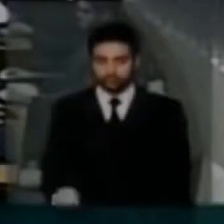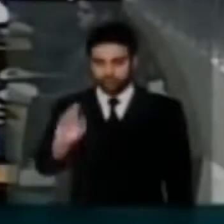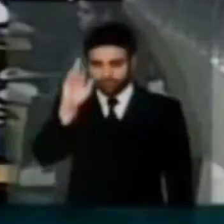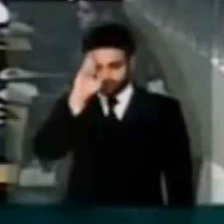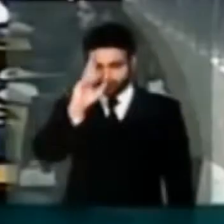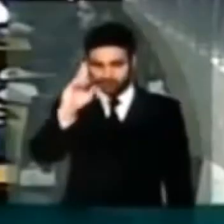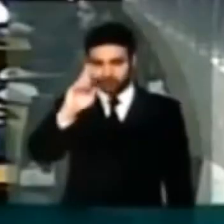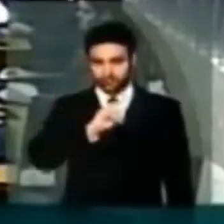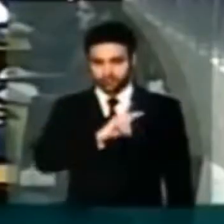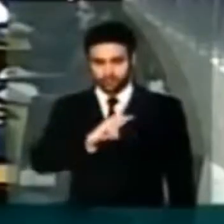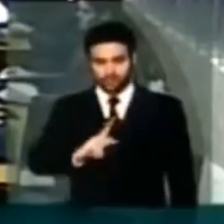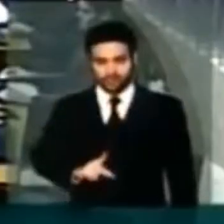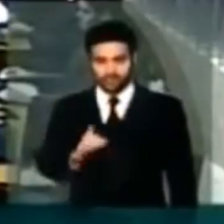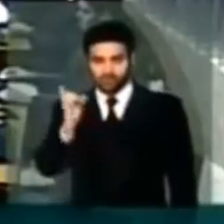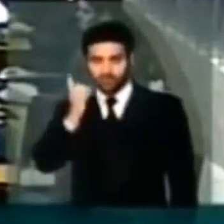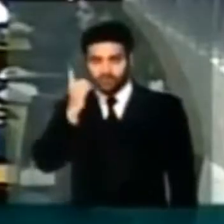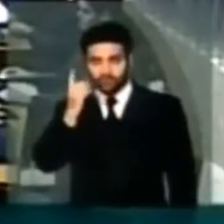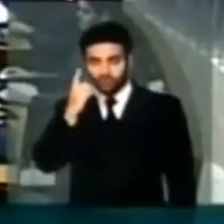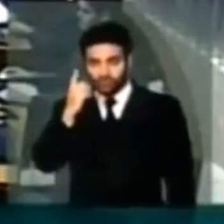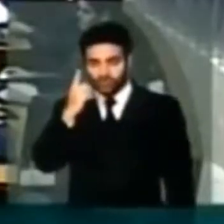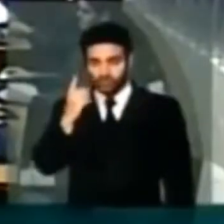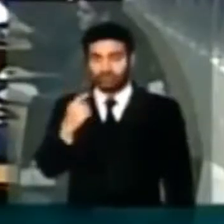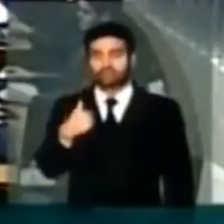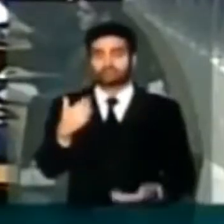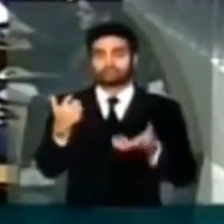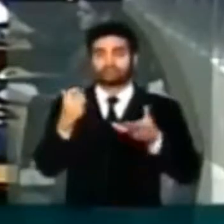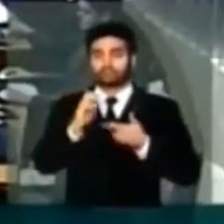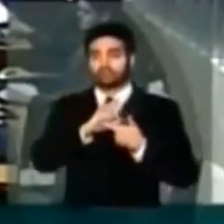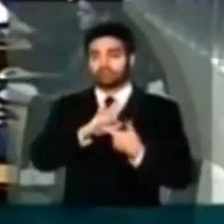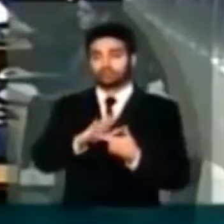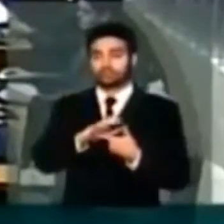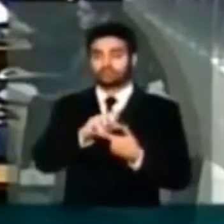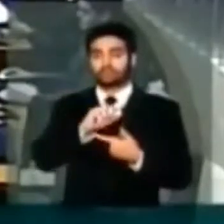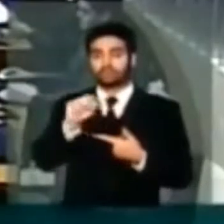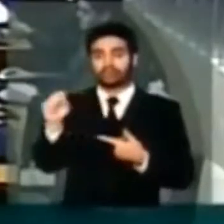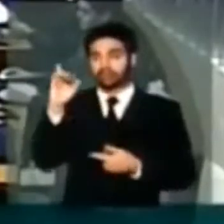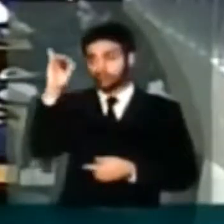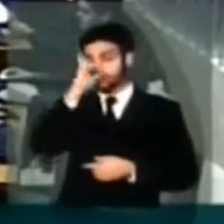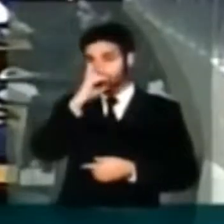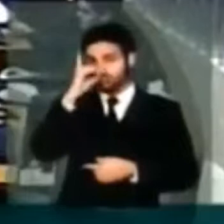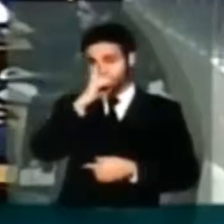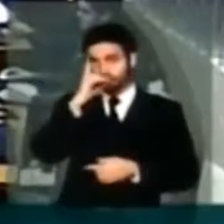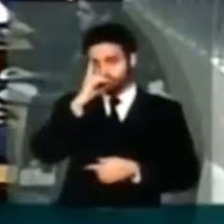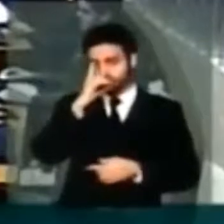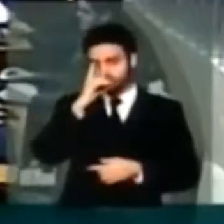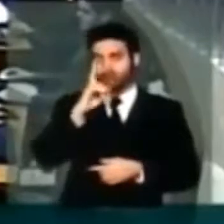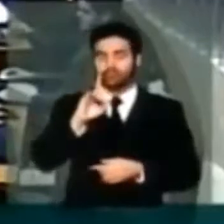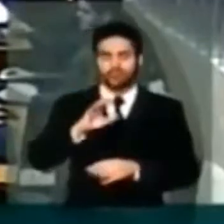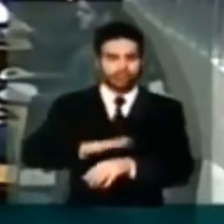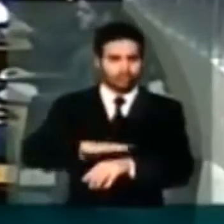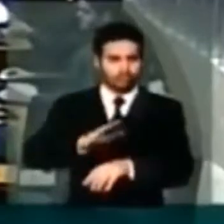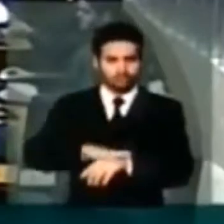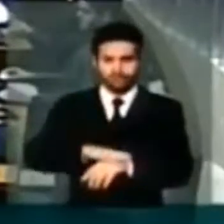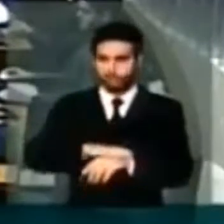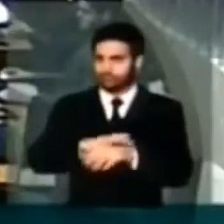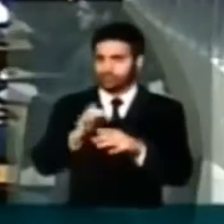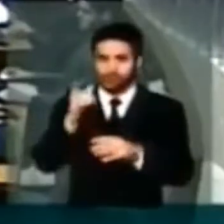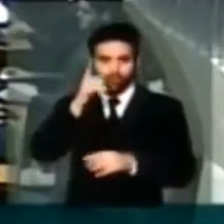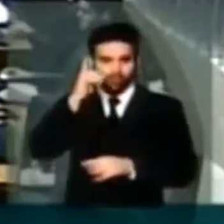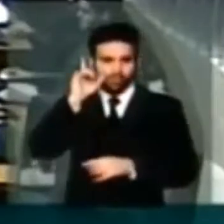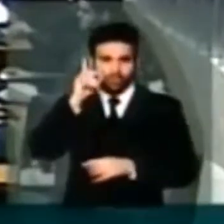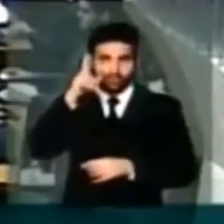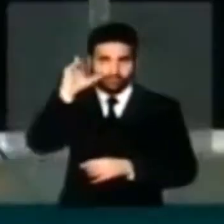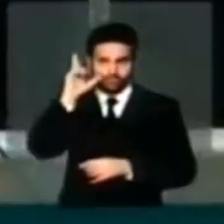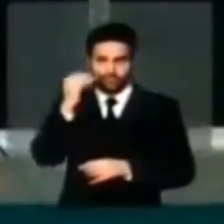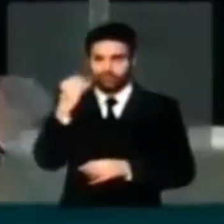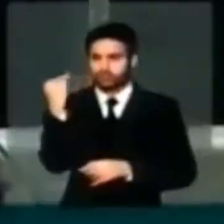Senhor presidente, senhoras e senhores deputados, gostaria aqui de destacar um domingo que nós passamos, que foi um momento muito especial,